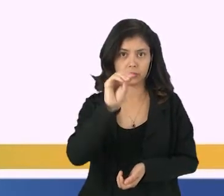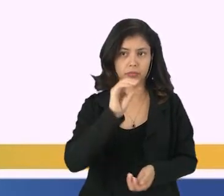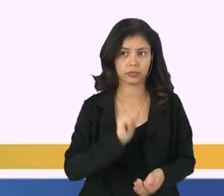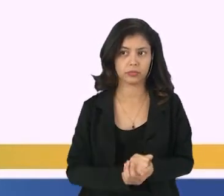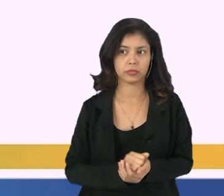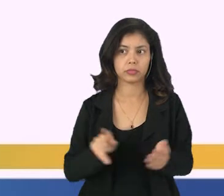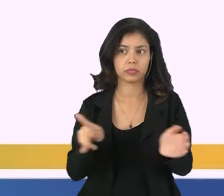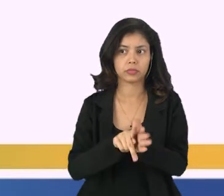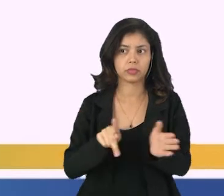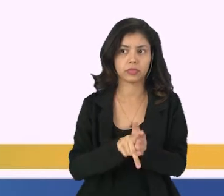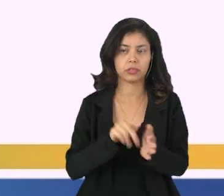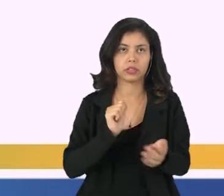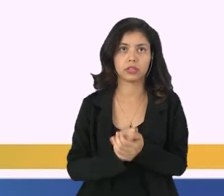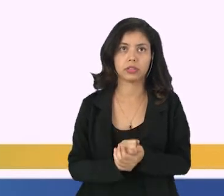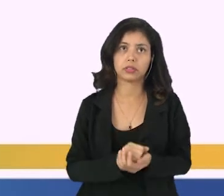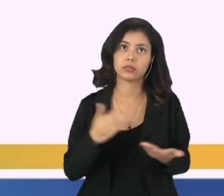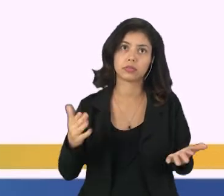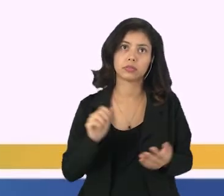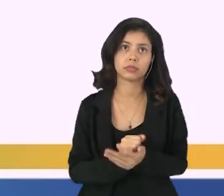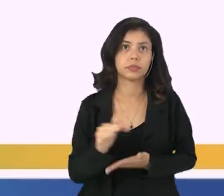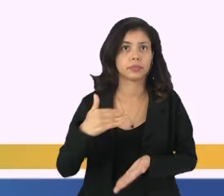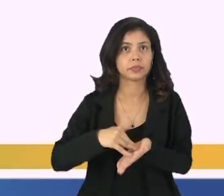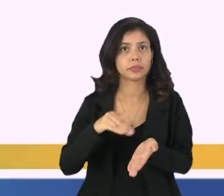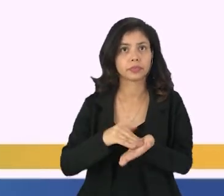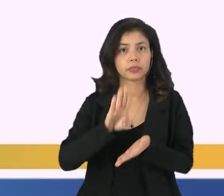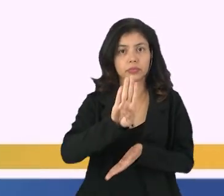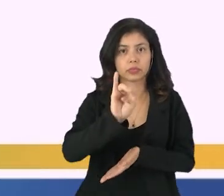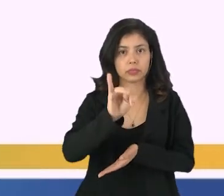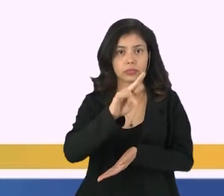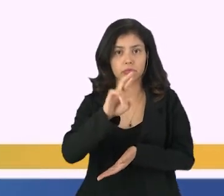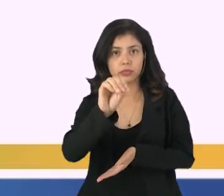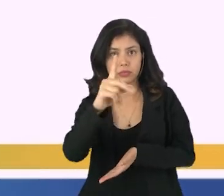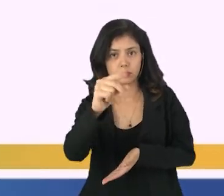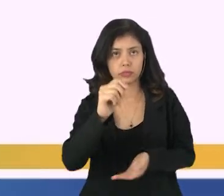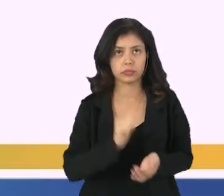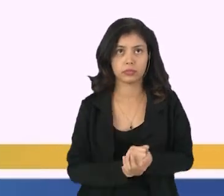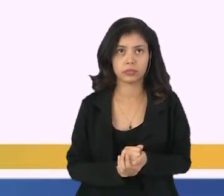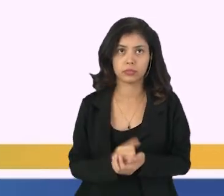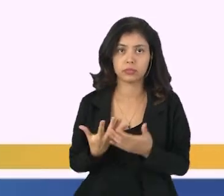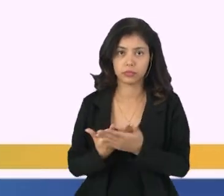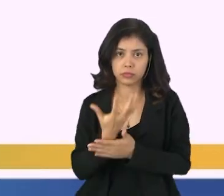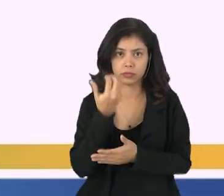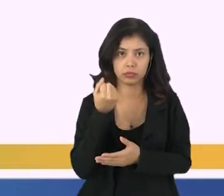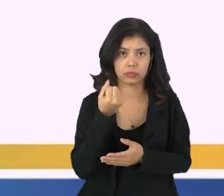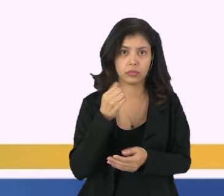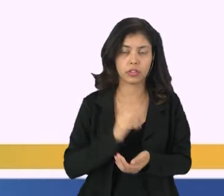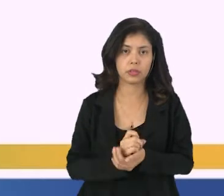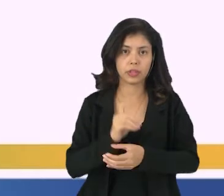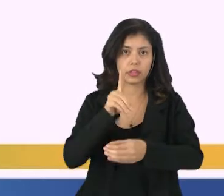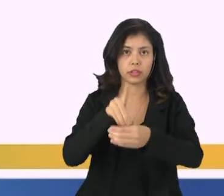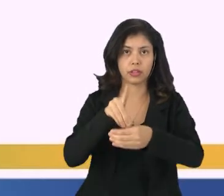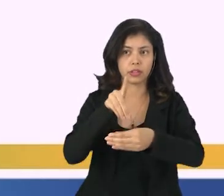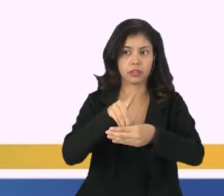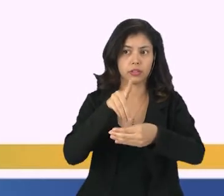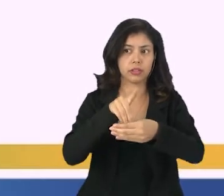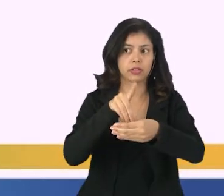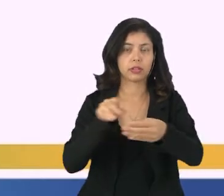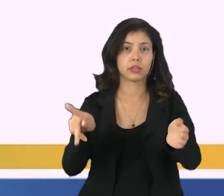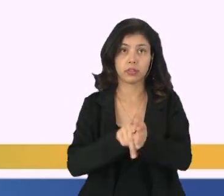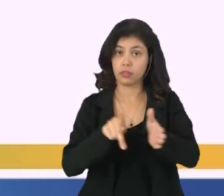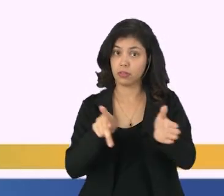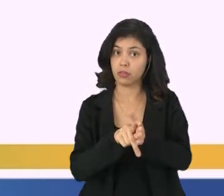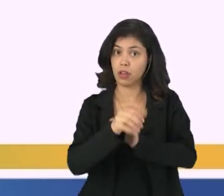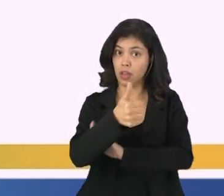né, essas regiões eclesiásticas administradas, né, pelos bispos. recolher o dízimo, né? Que seria então